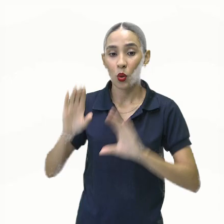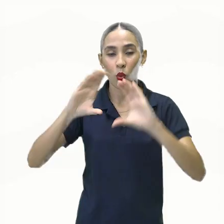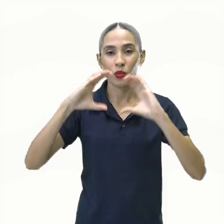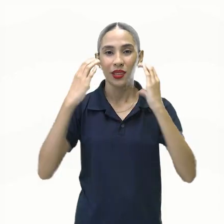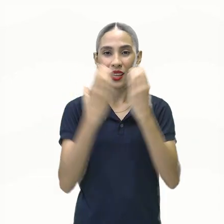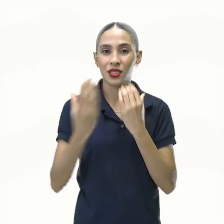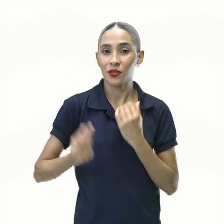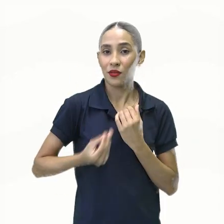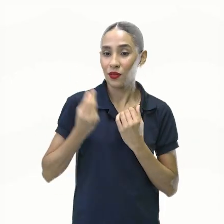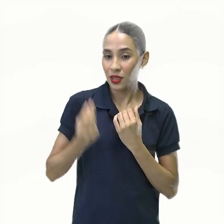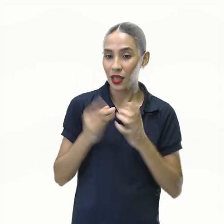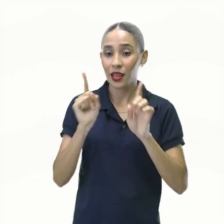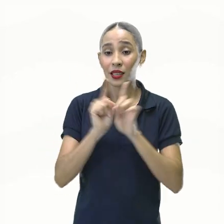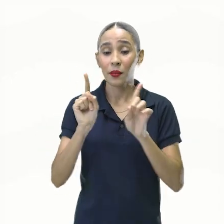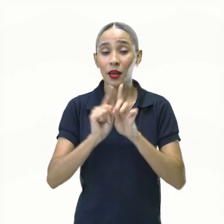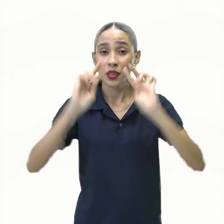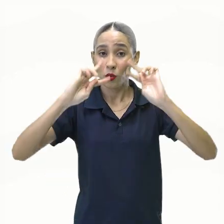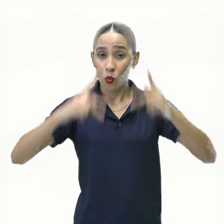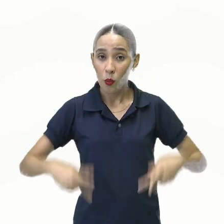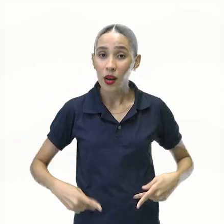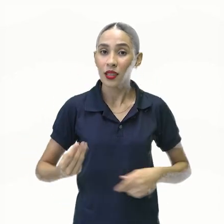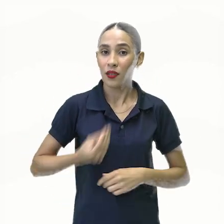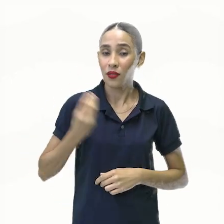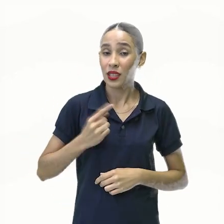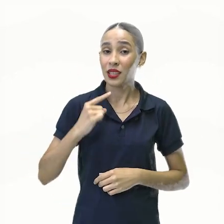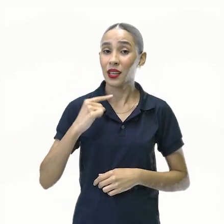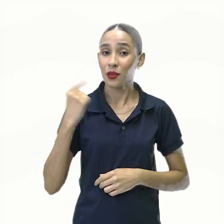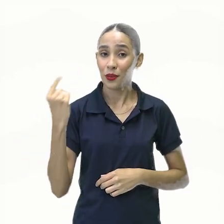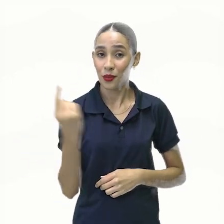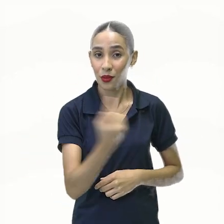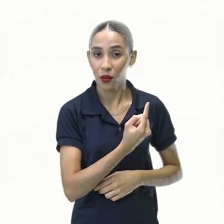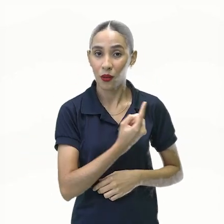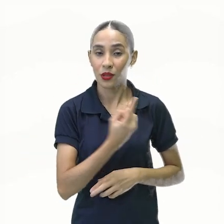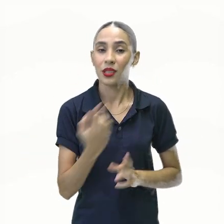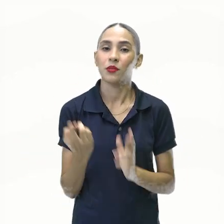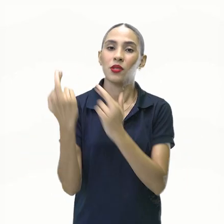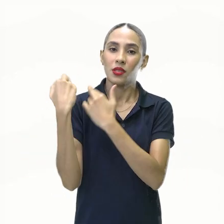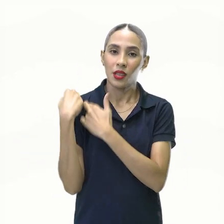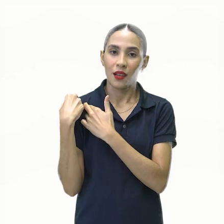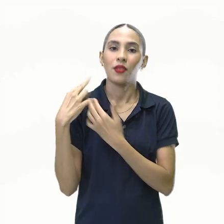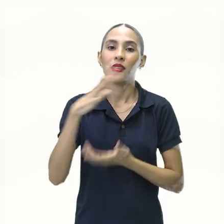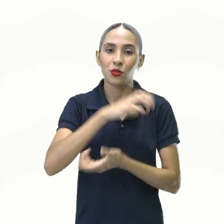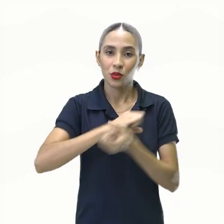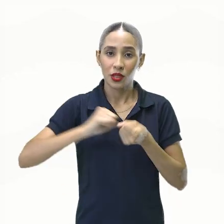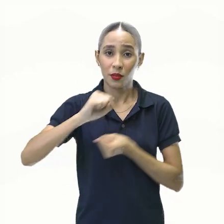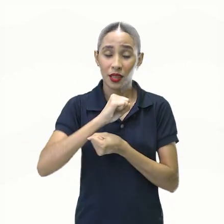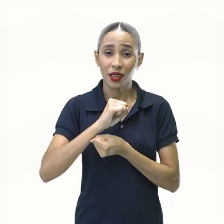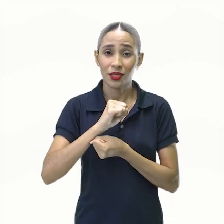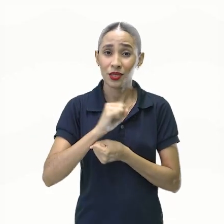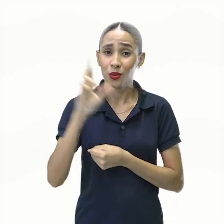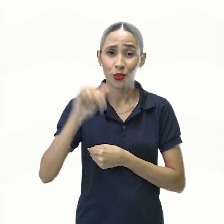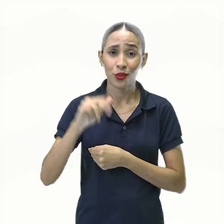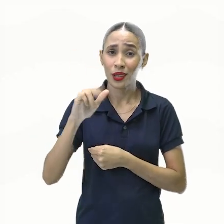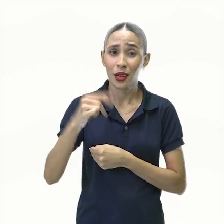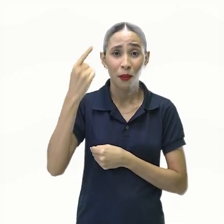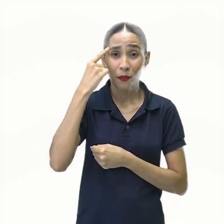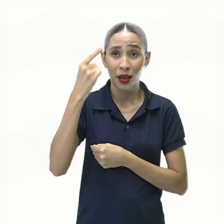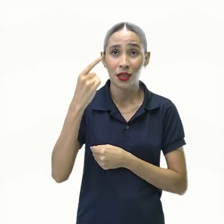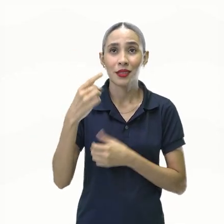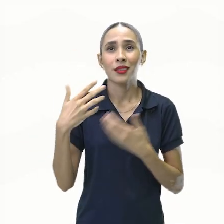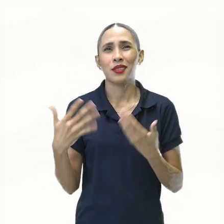ó, comunidade de vida e a vida humana. Nós somos os responsáveis pela sustentabilidade. Então, nunca